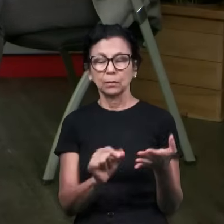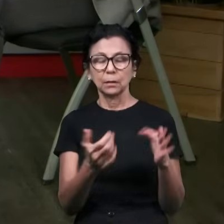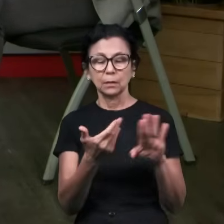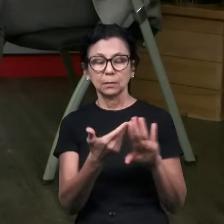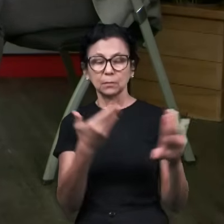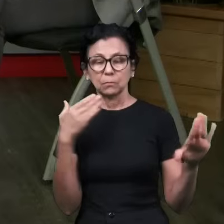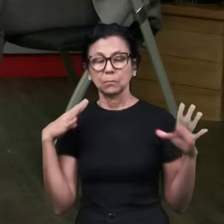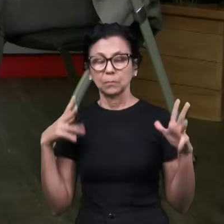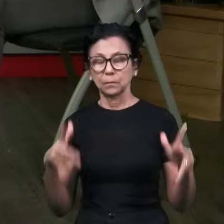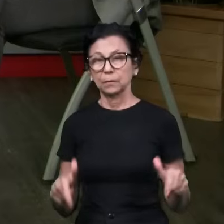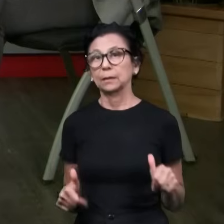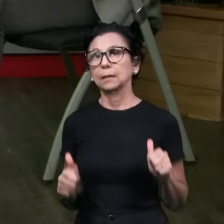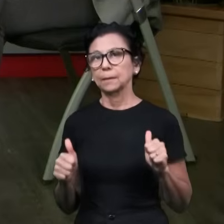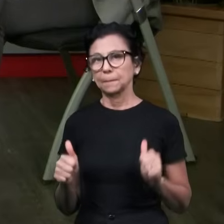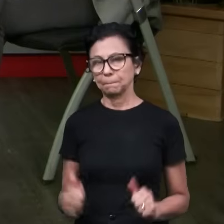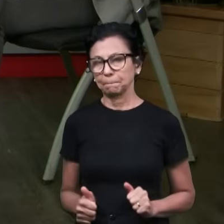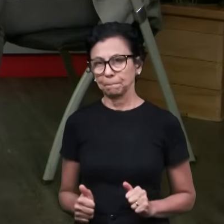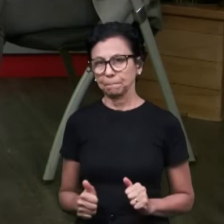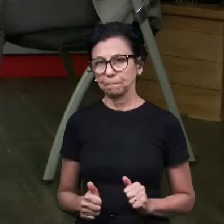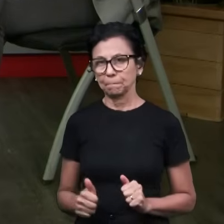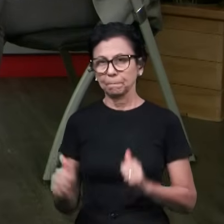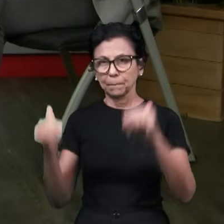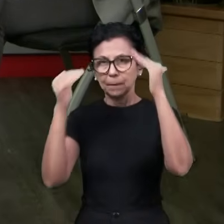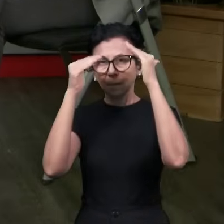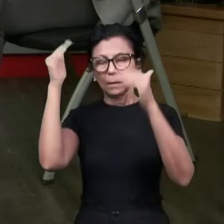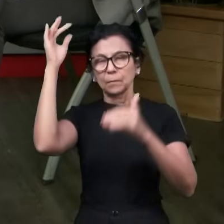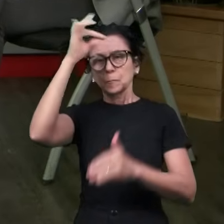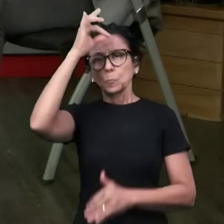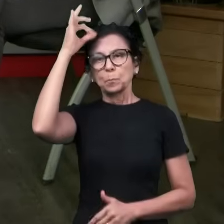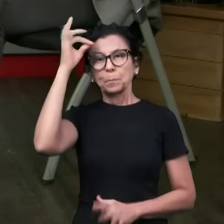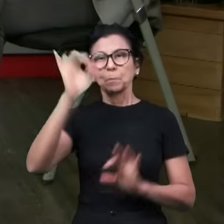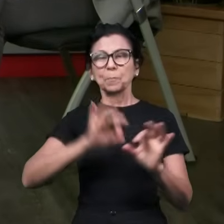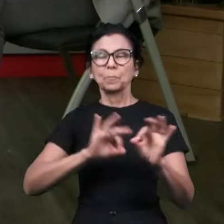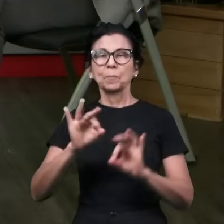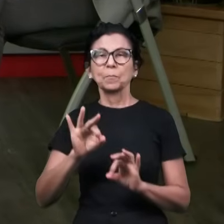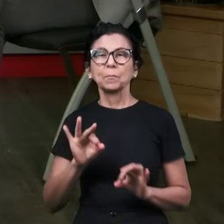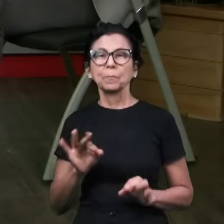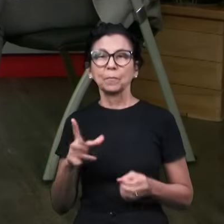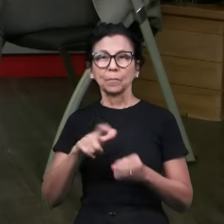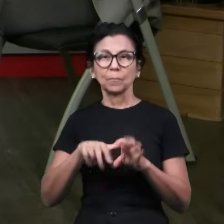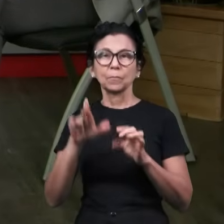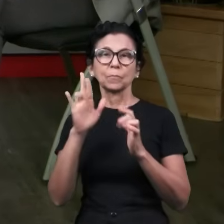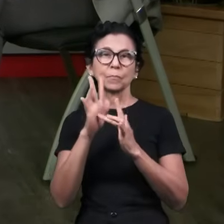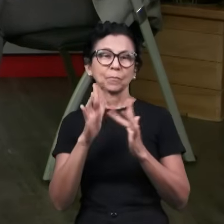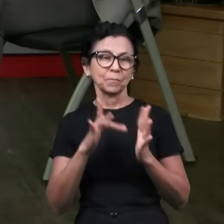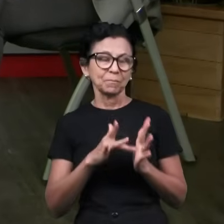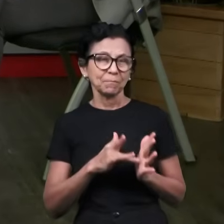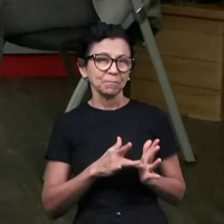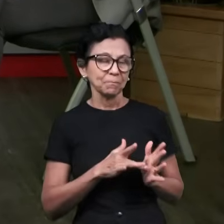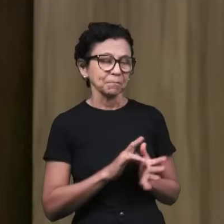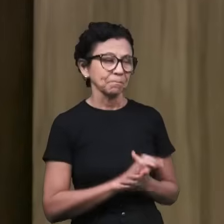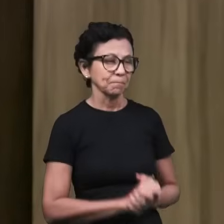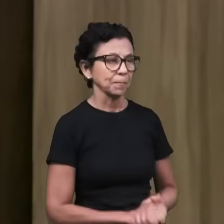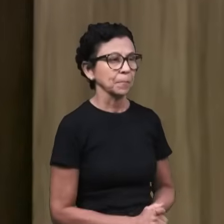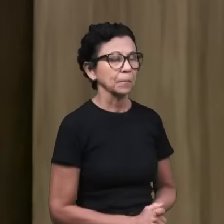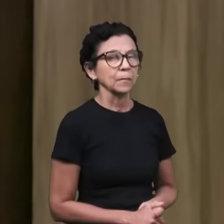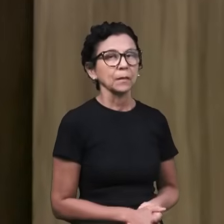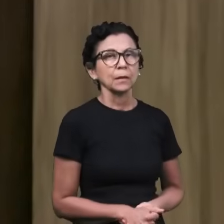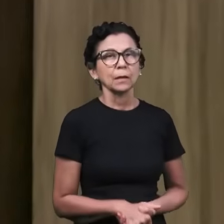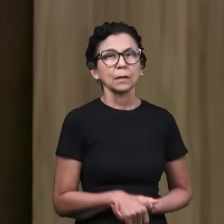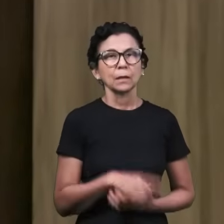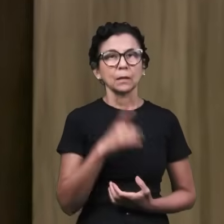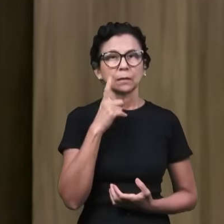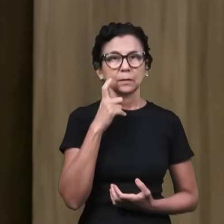Santo como um preparo para o grande e glorioso dia do Senhor. Há um aspecto interessante nessa